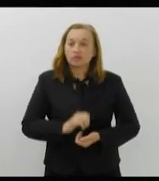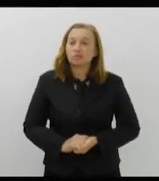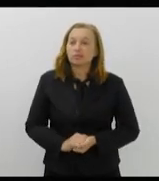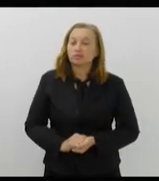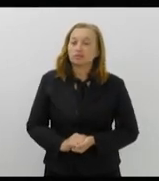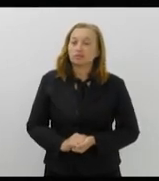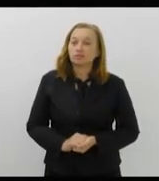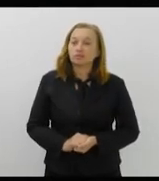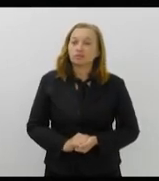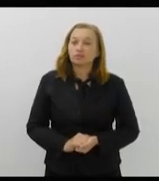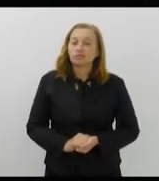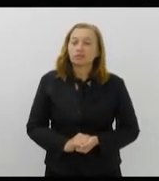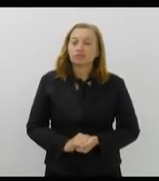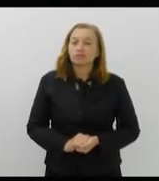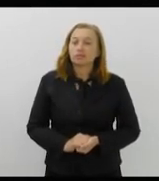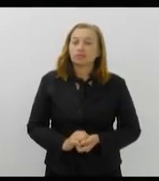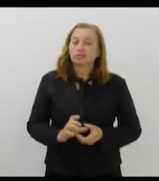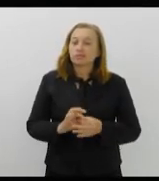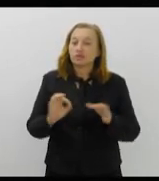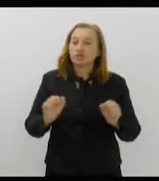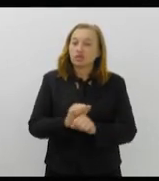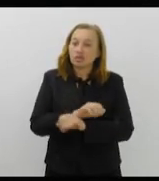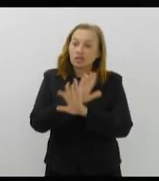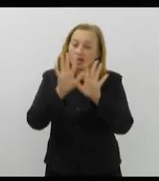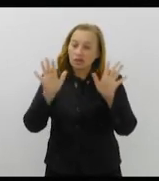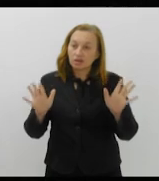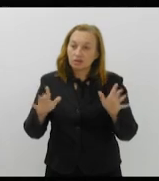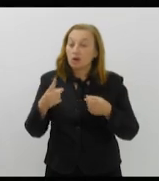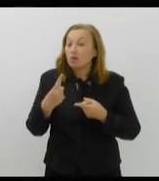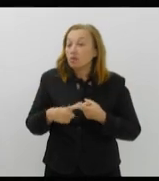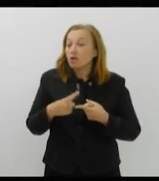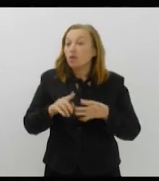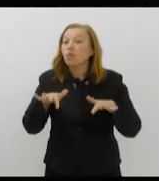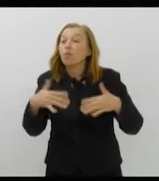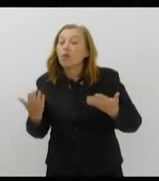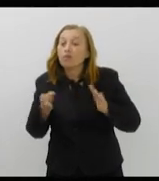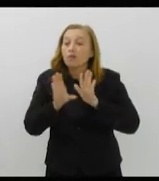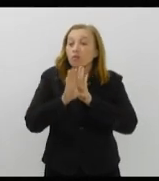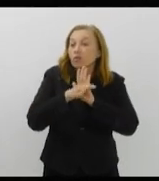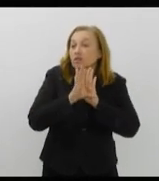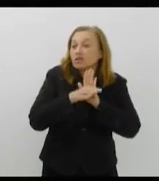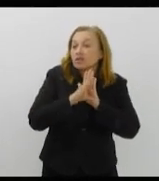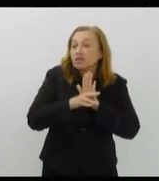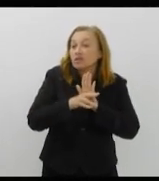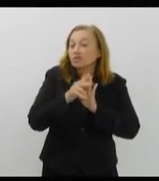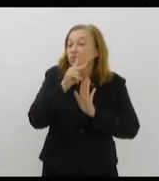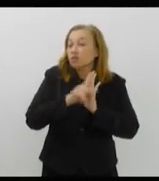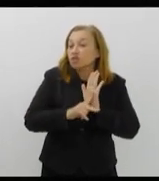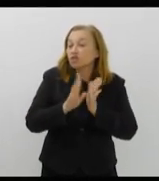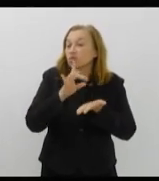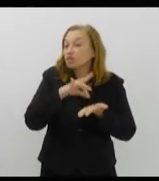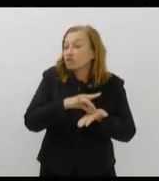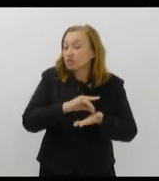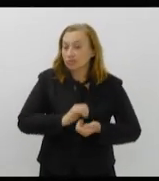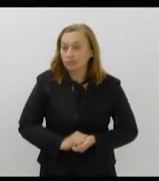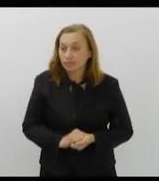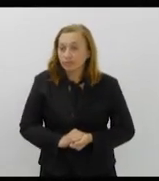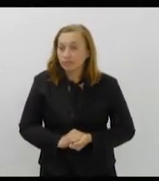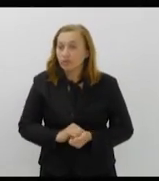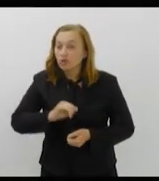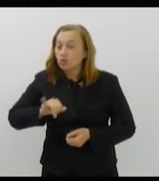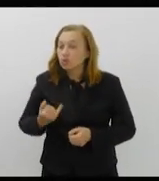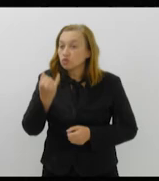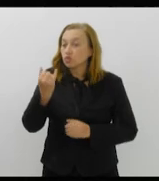relator deixa Claro porque Qual é o conceito do projeto original os juros